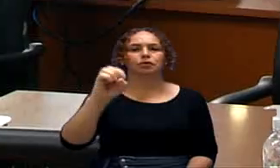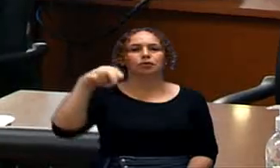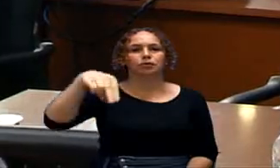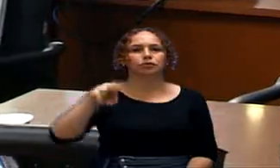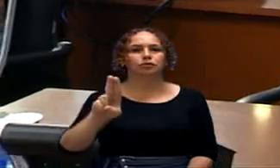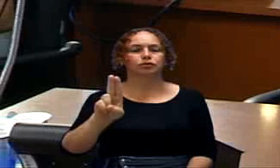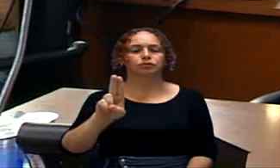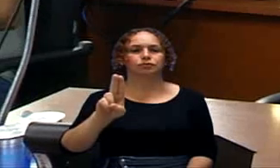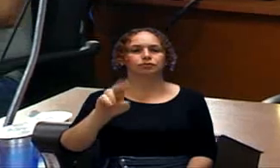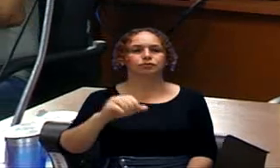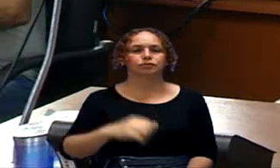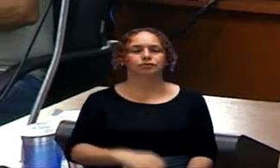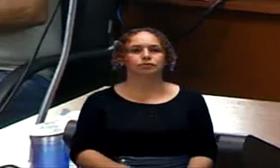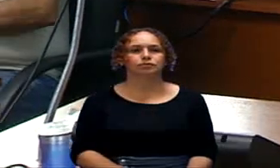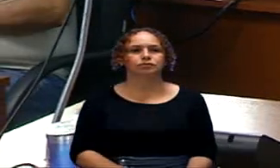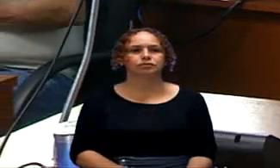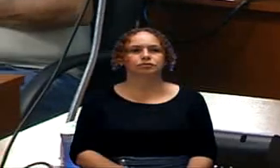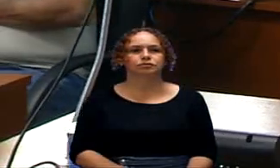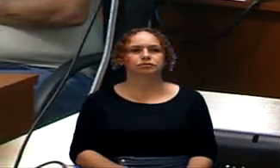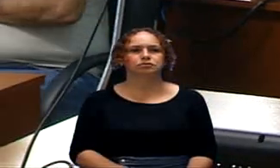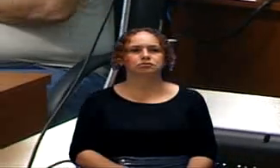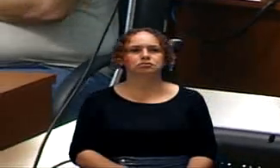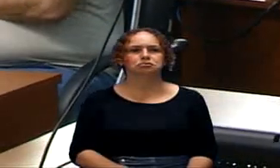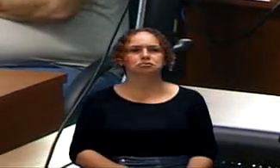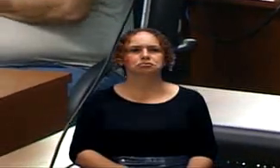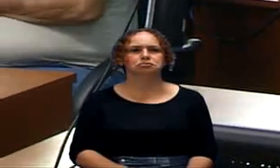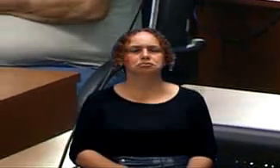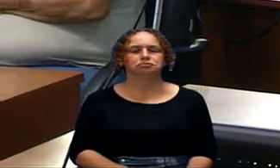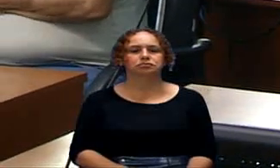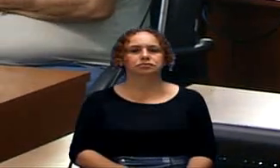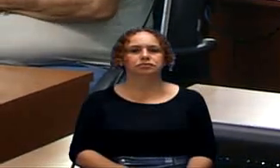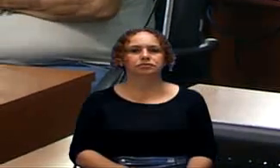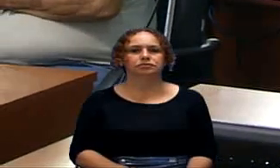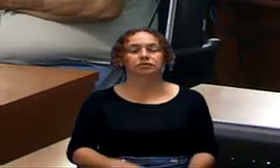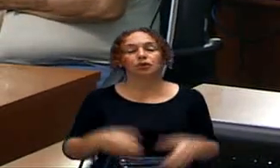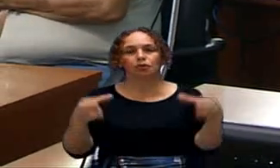ONG Patas que Salvam, Verusca Miura.